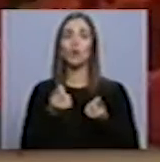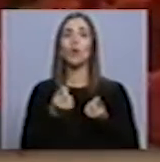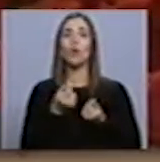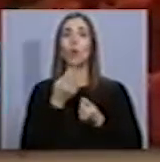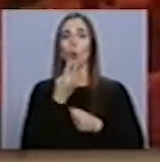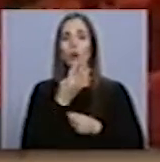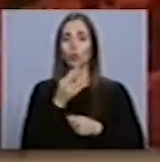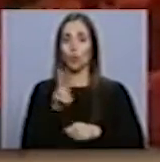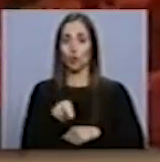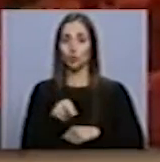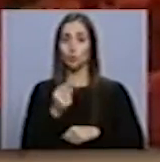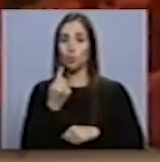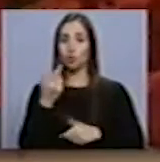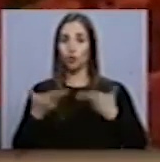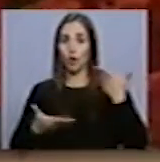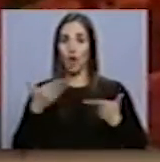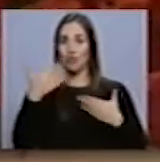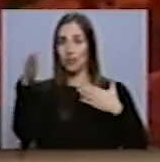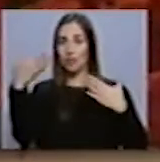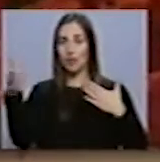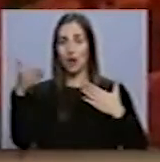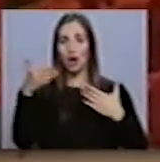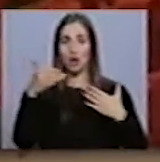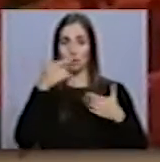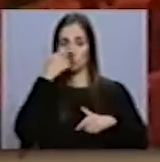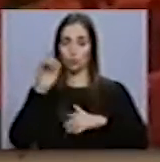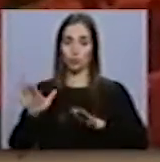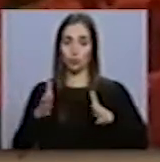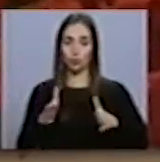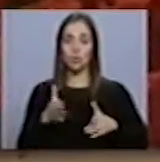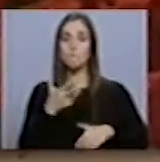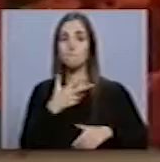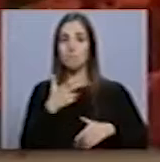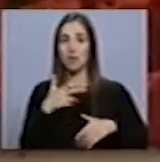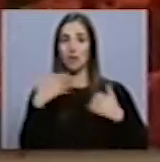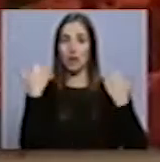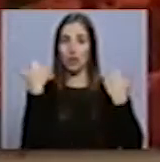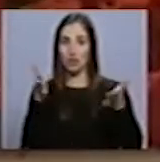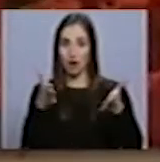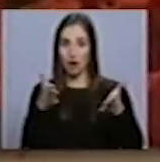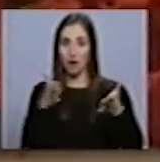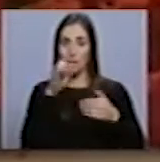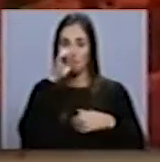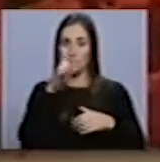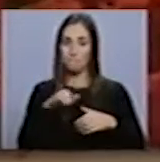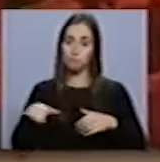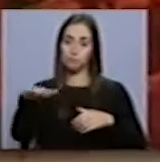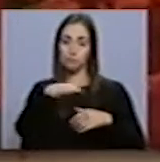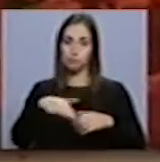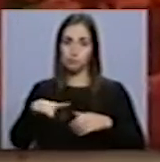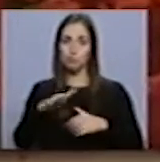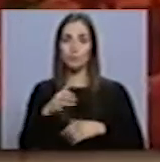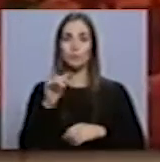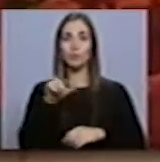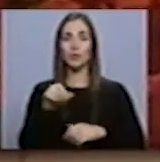aos produtores que entreguem as suas maneiras nos parques e um apoio de